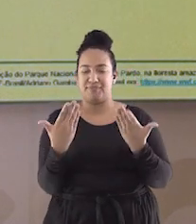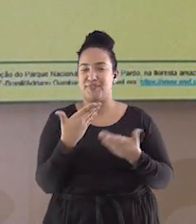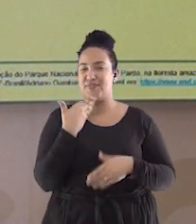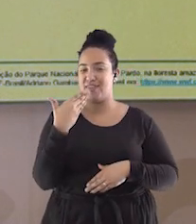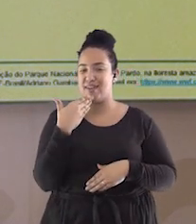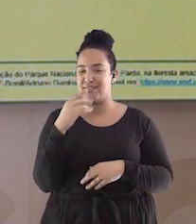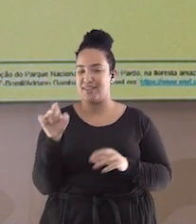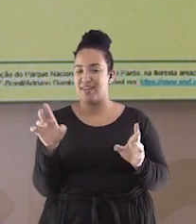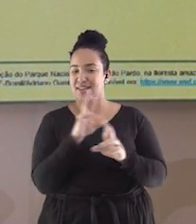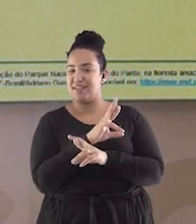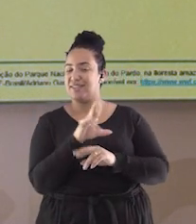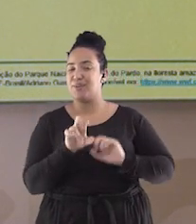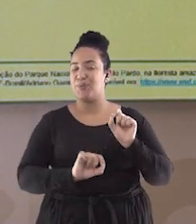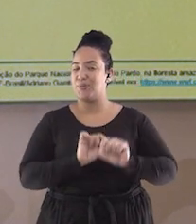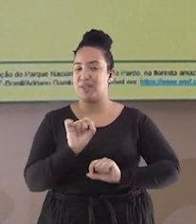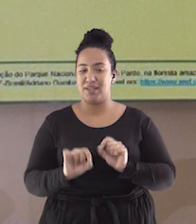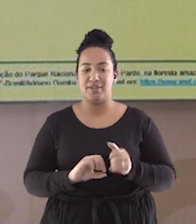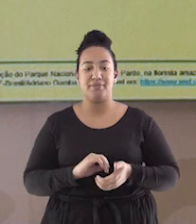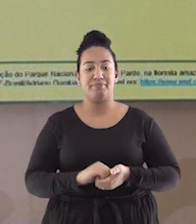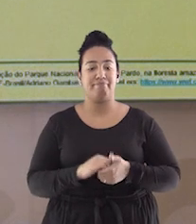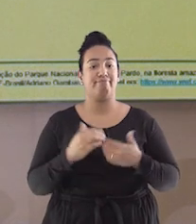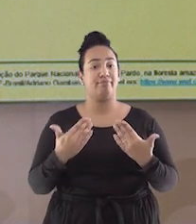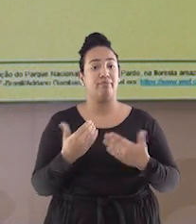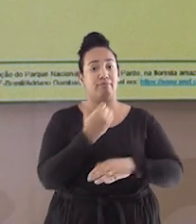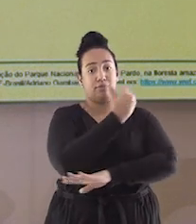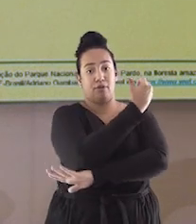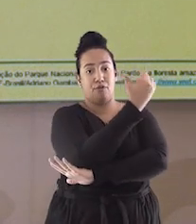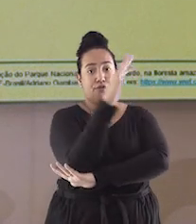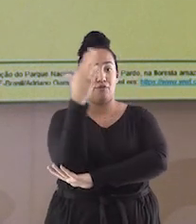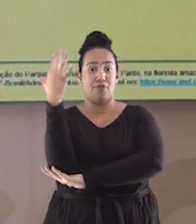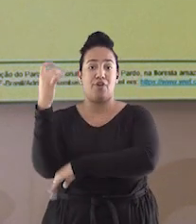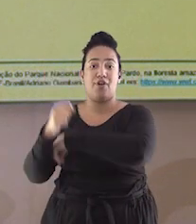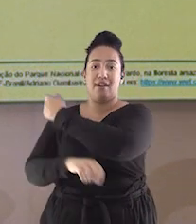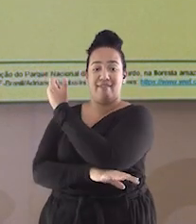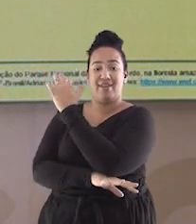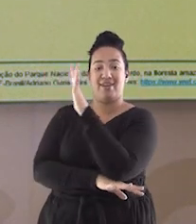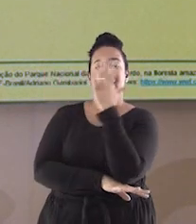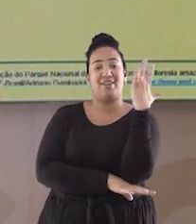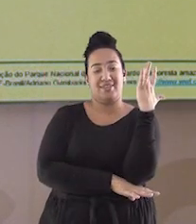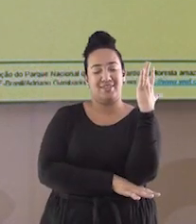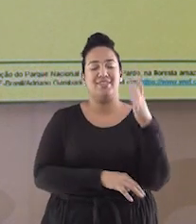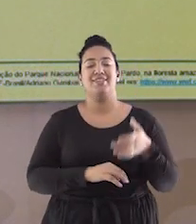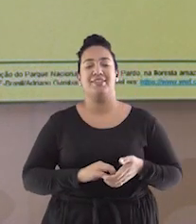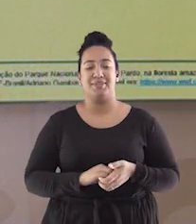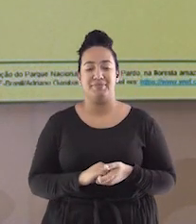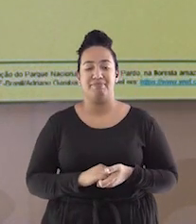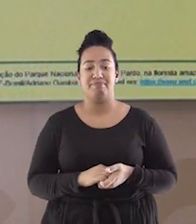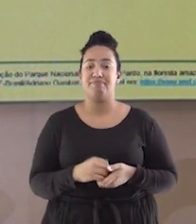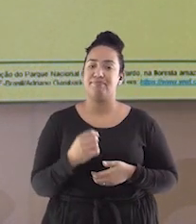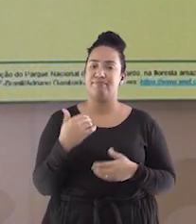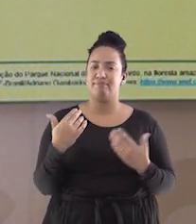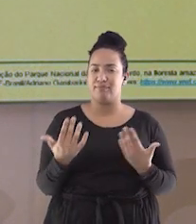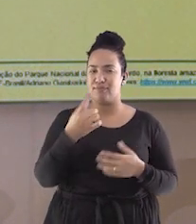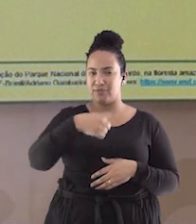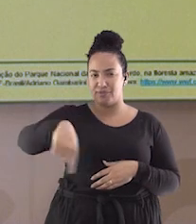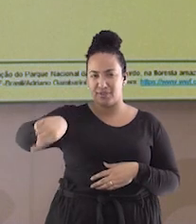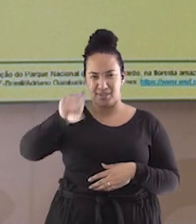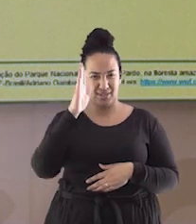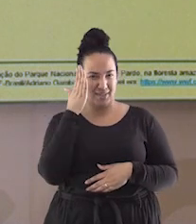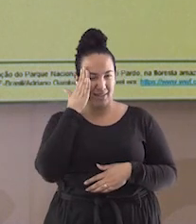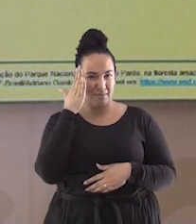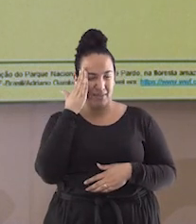relacionar do que se trata. Florestais, florestas. Você sabia que existem tipos